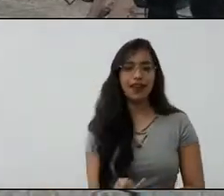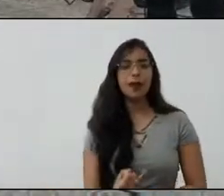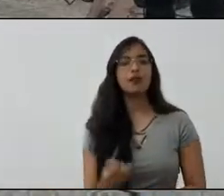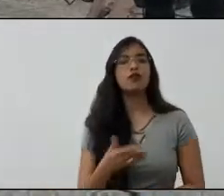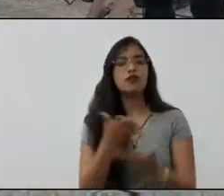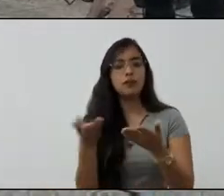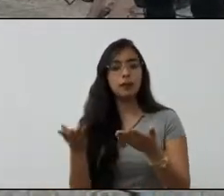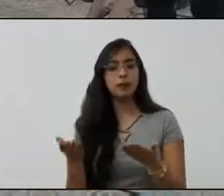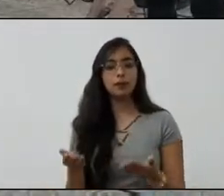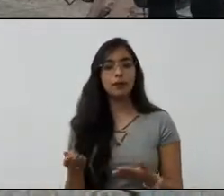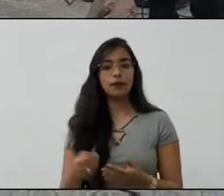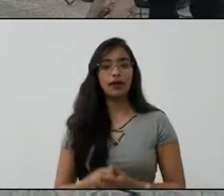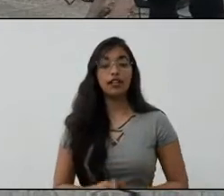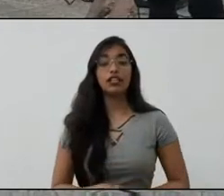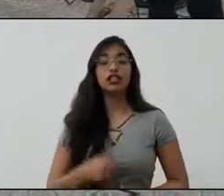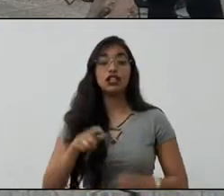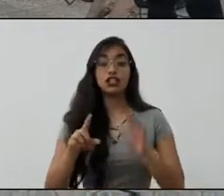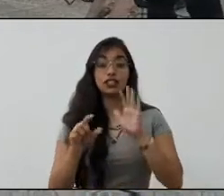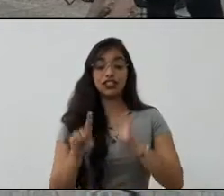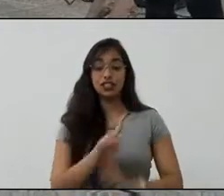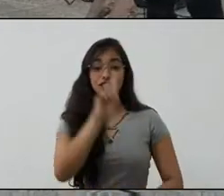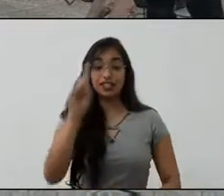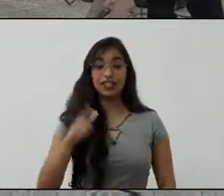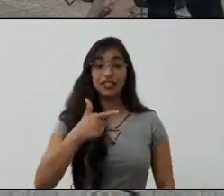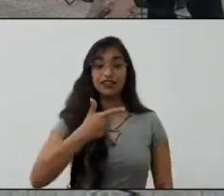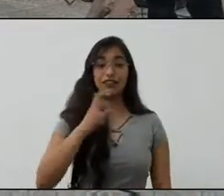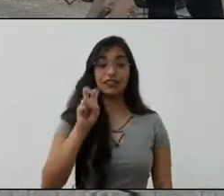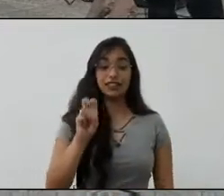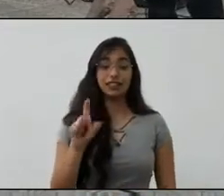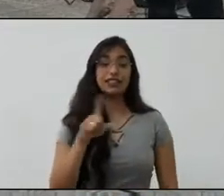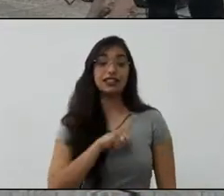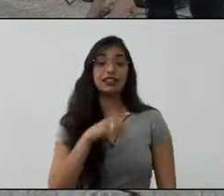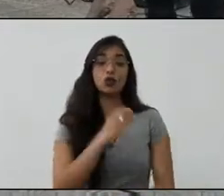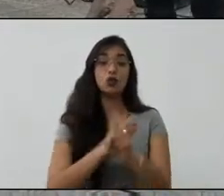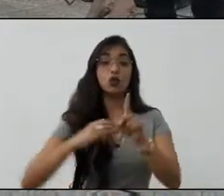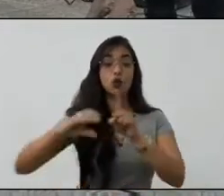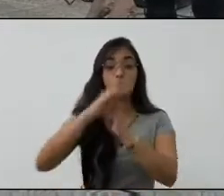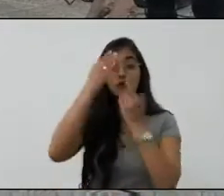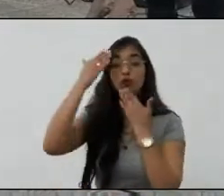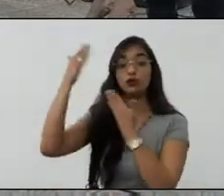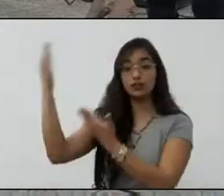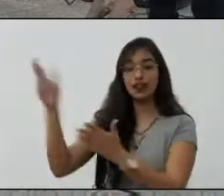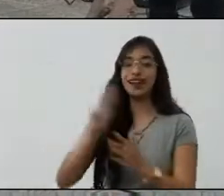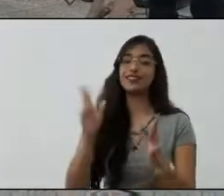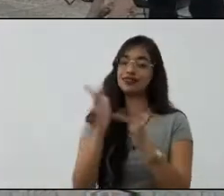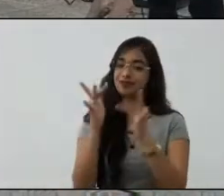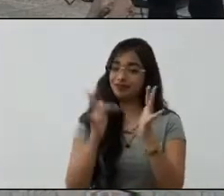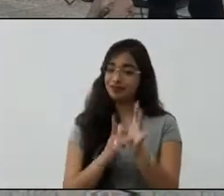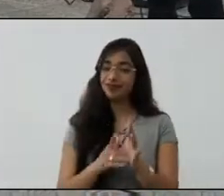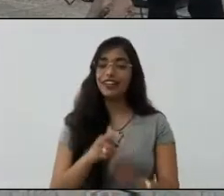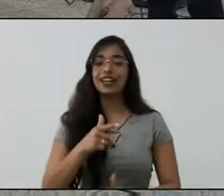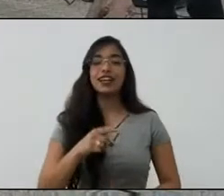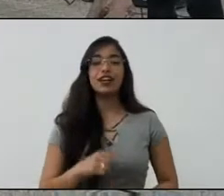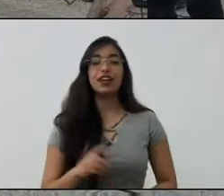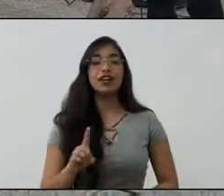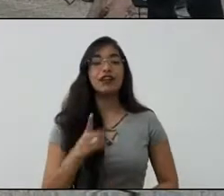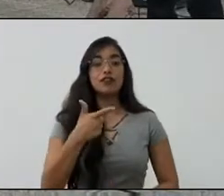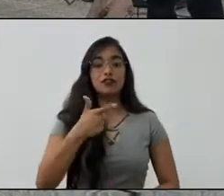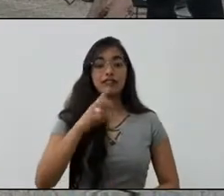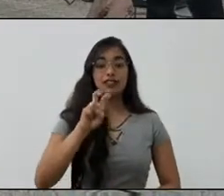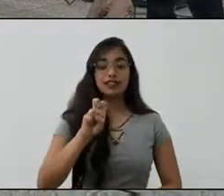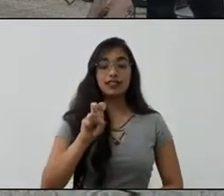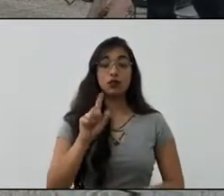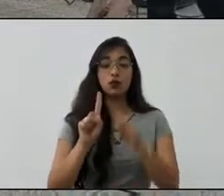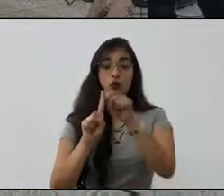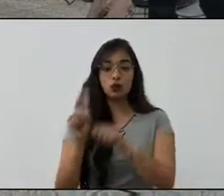convidar vocês que dia 25 tem o culto gratidão, em nome de Jesus. 25 de outubro, eu convido